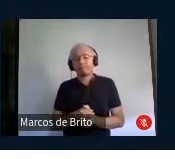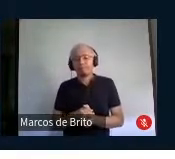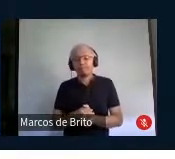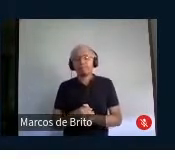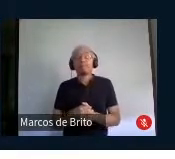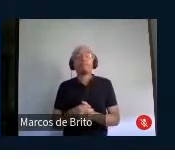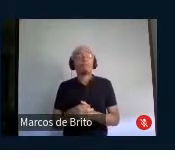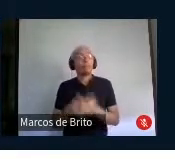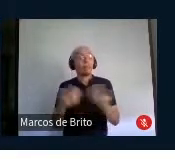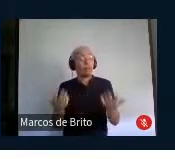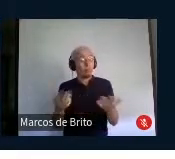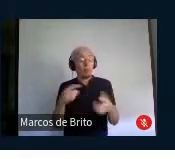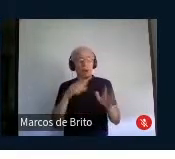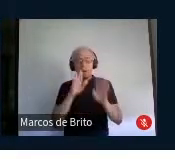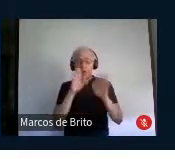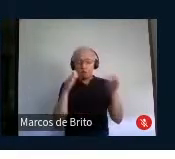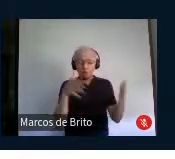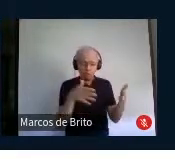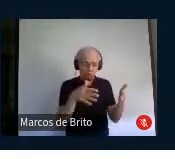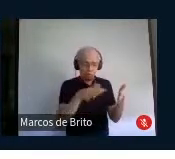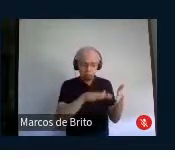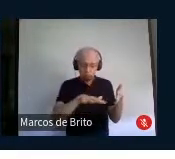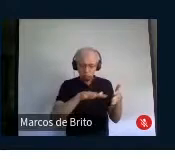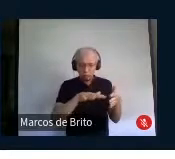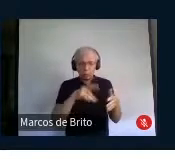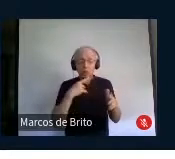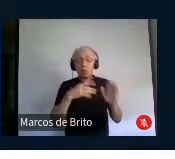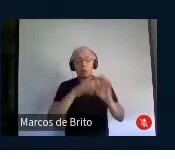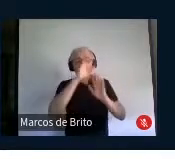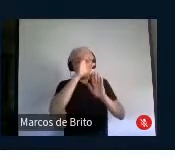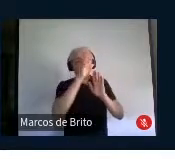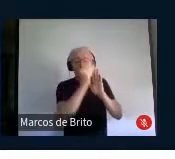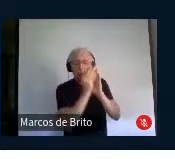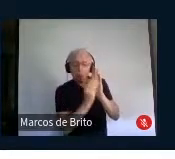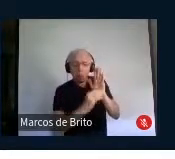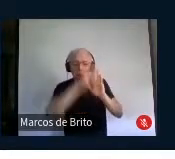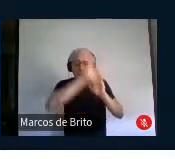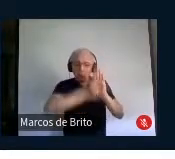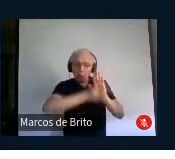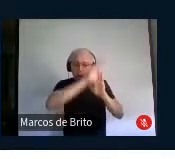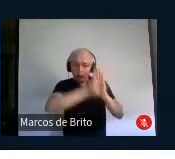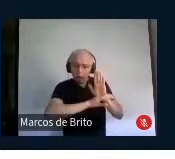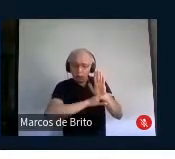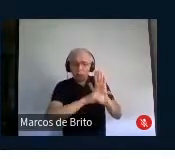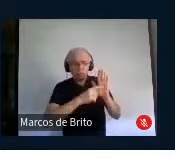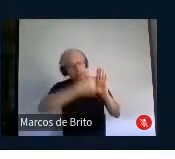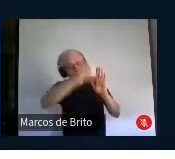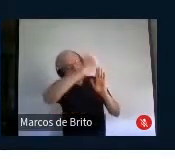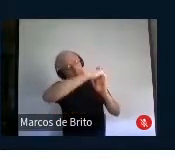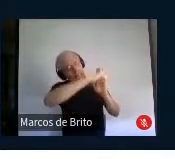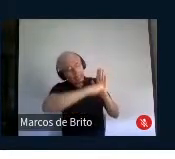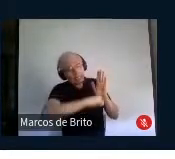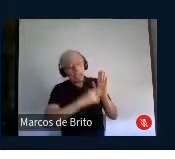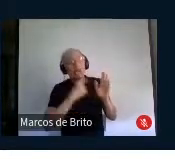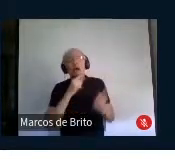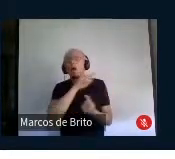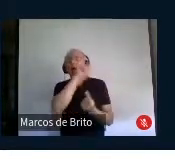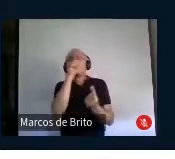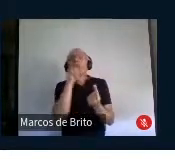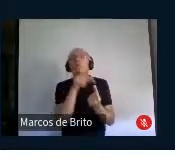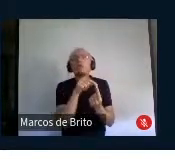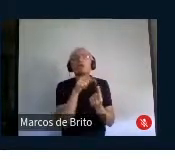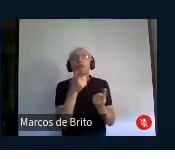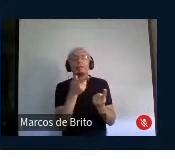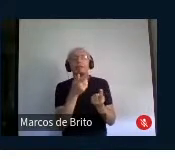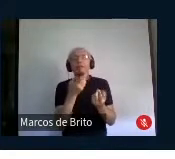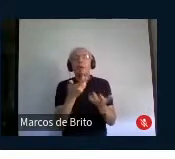Em relação à categoria dos aspectos curriculares, que visou analisar os objetivos dos cursos